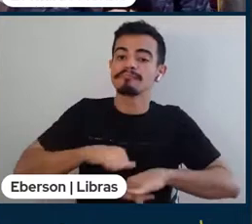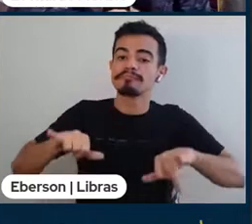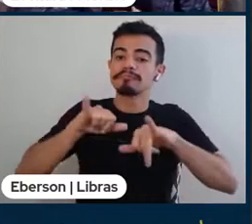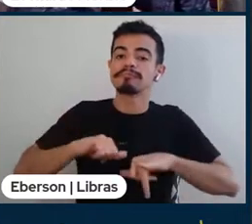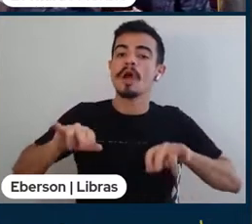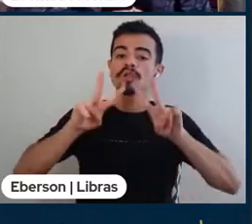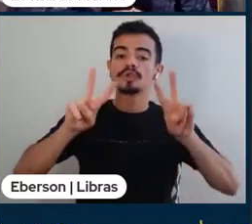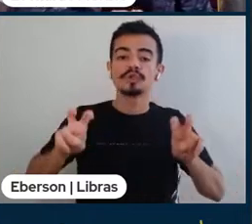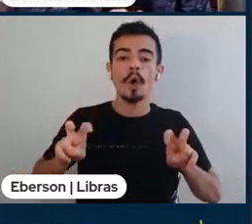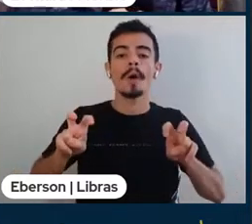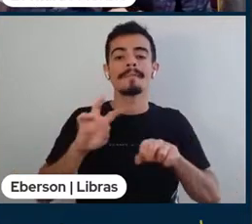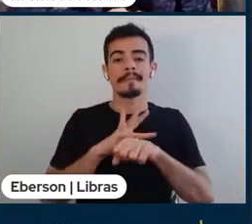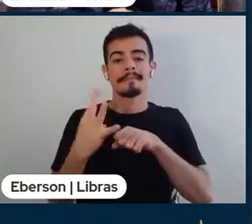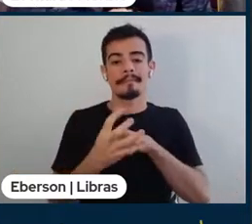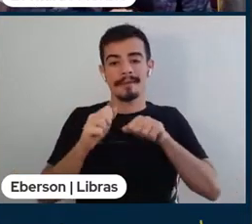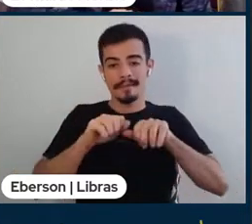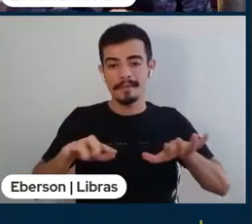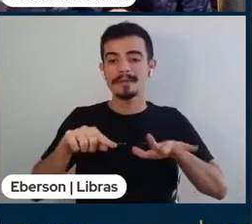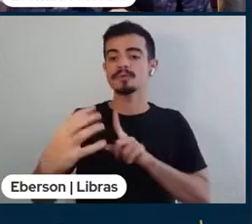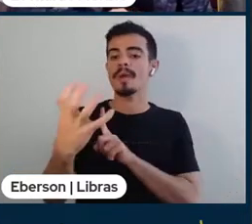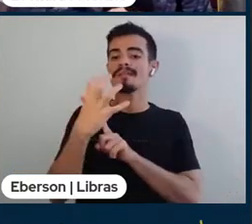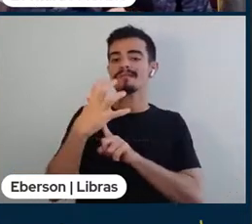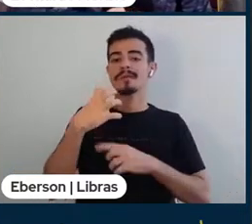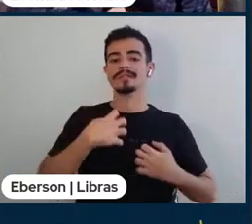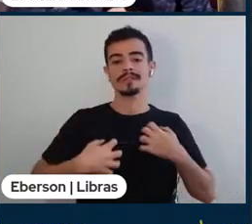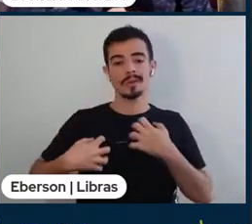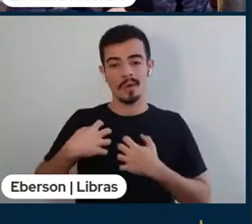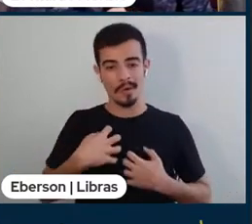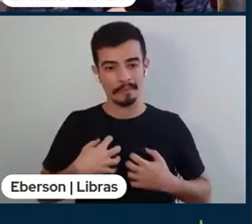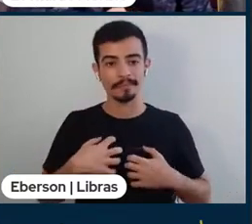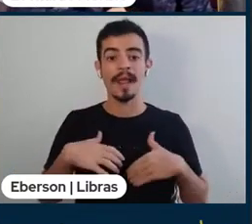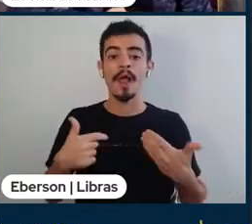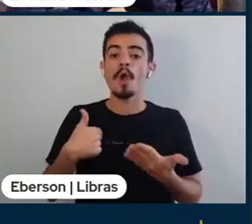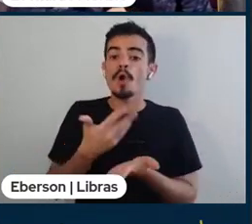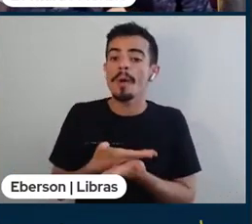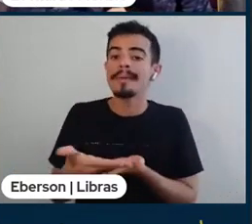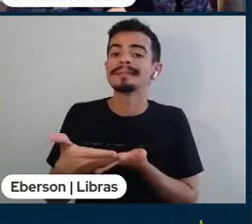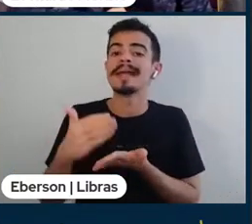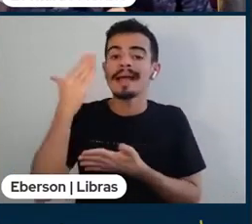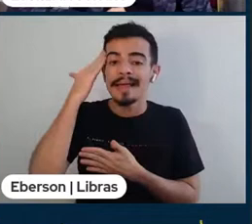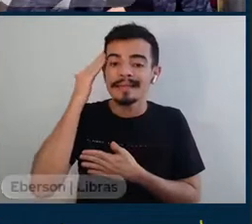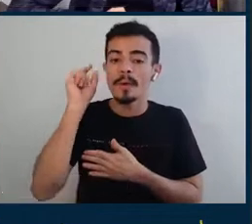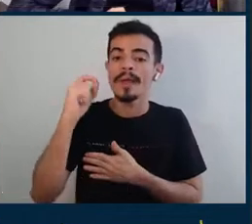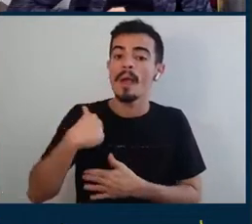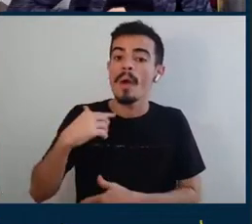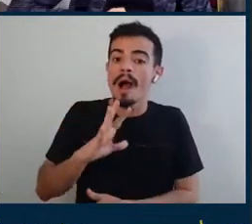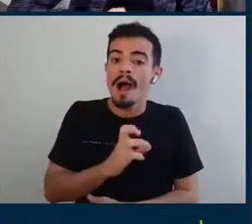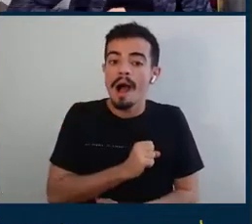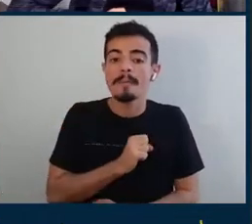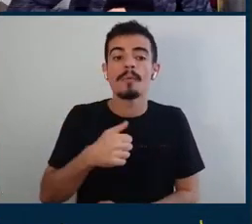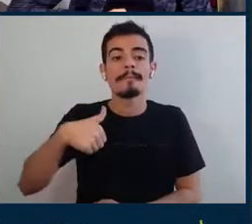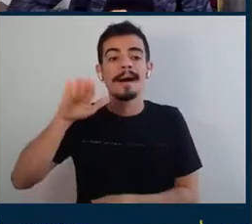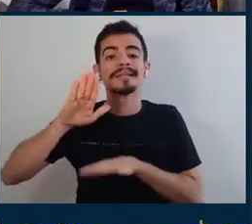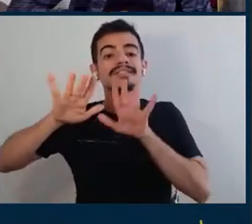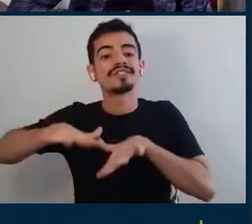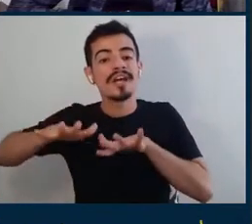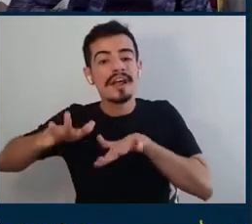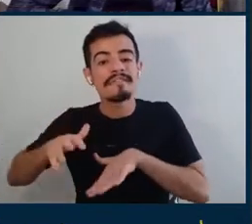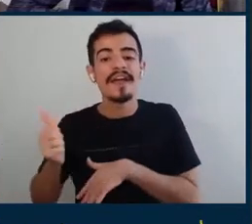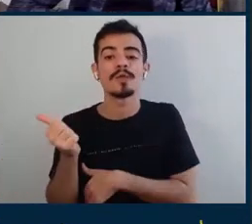E aí eu comecei a entender que, na verdade, a minha paixão era mais pela escrita do que efetivamente pelo